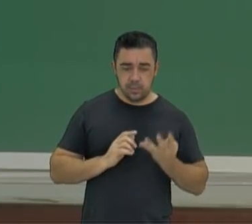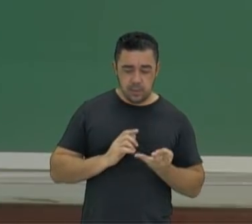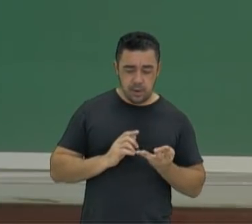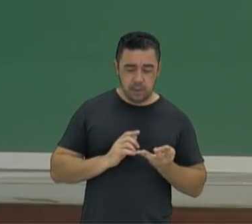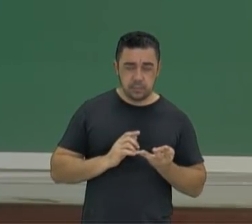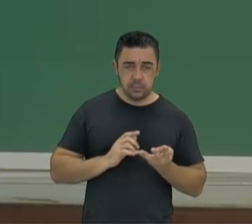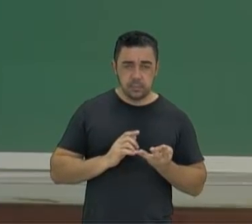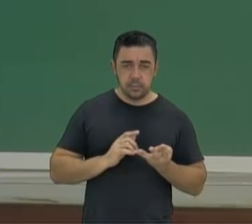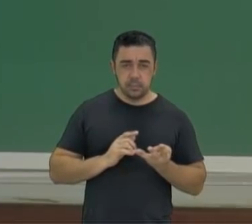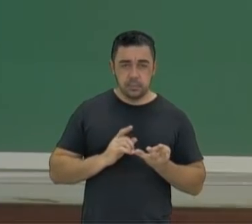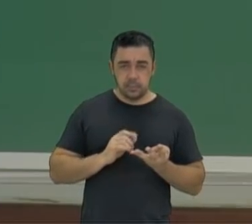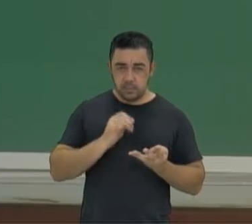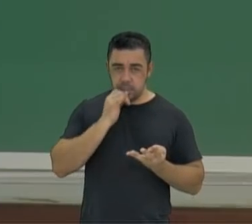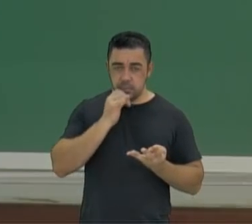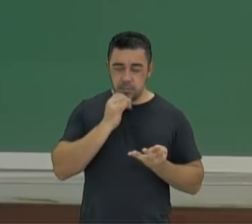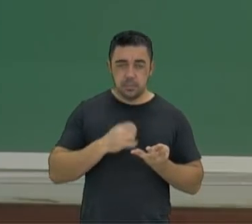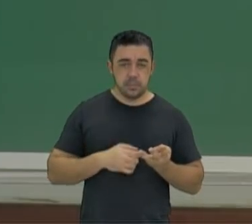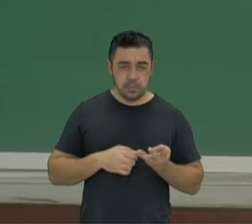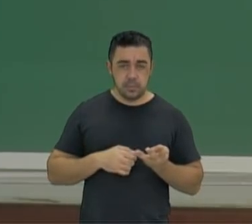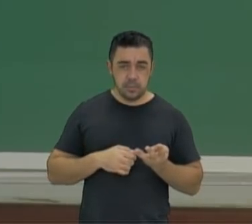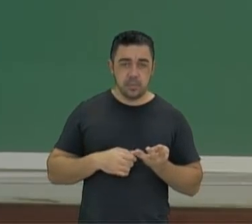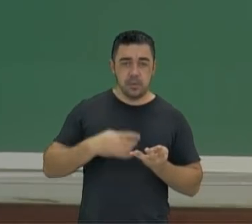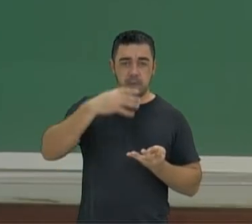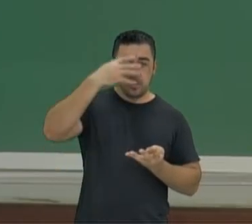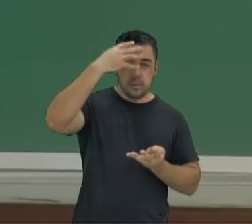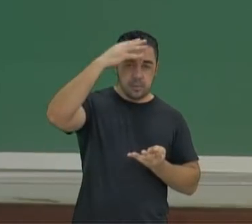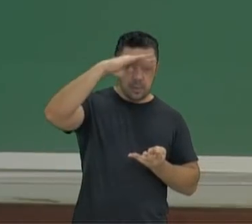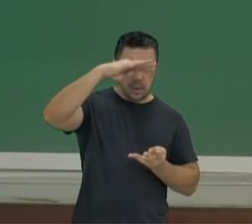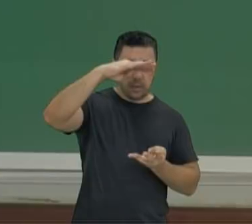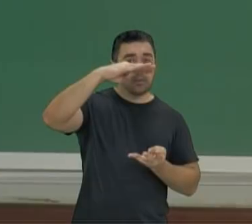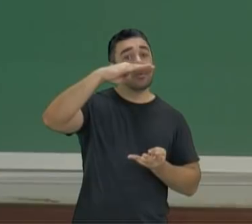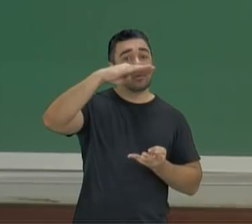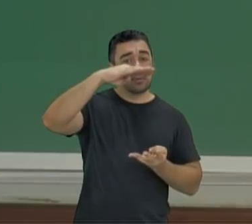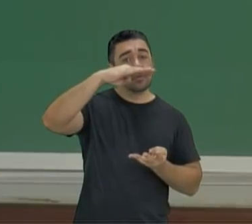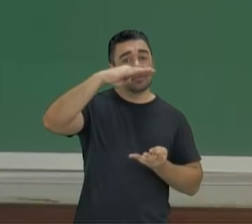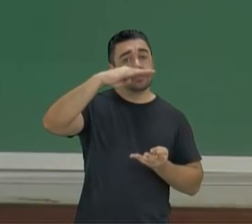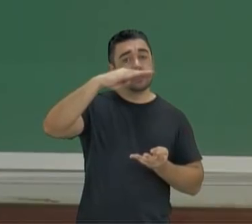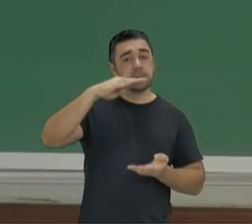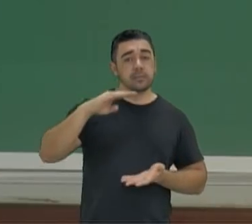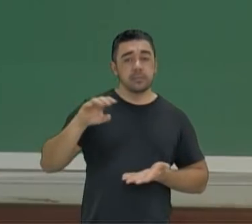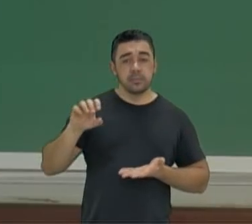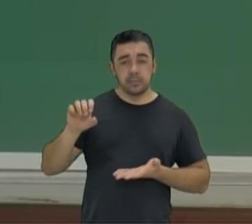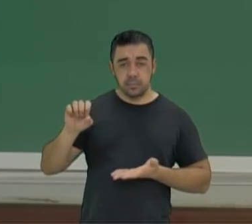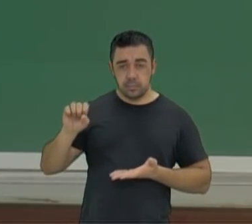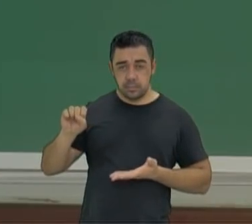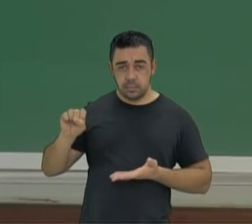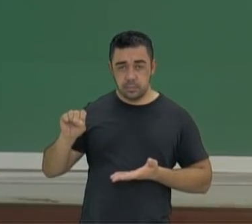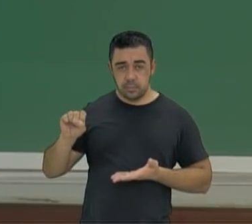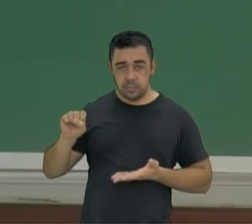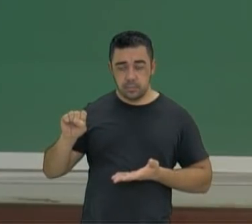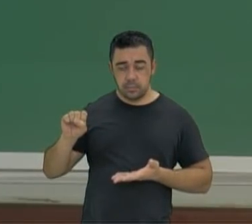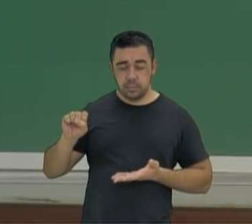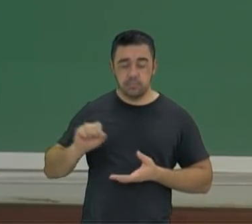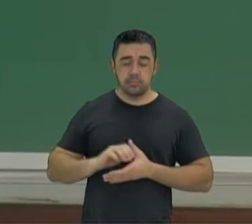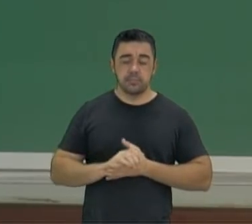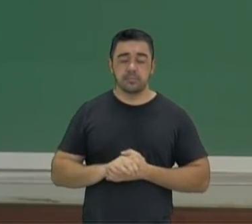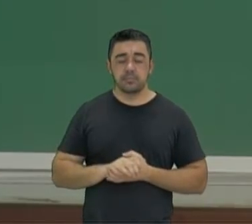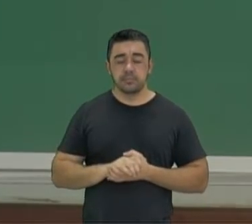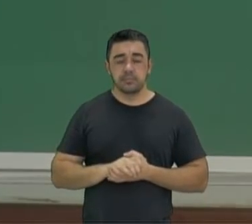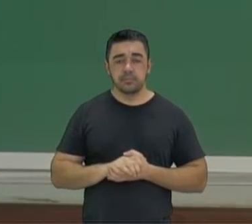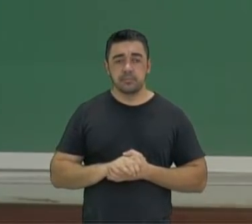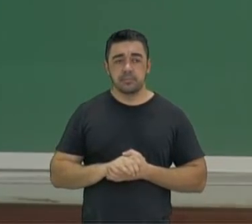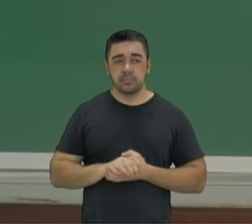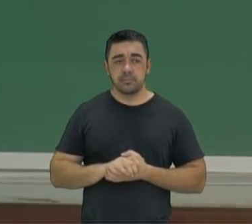um quadrilátero, 4 vértices, 4 lados. Então, 4 da base inferior, 4 da